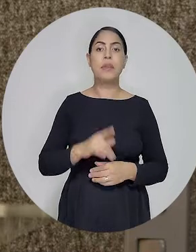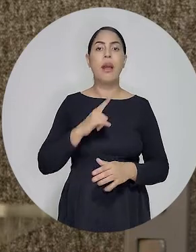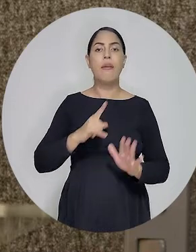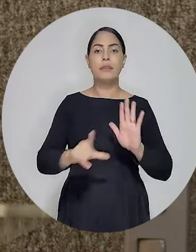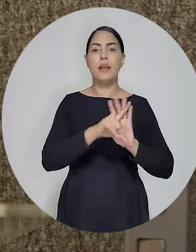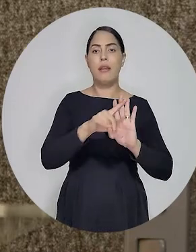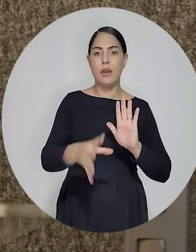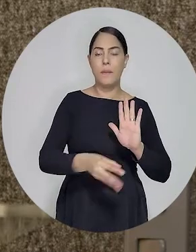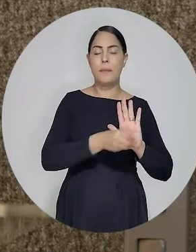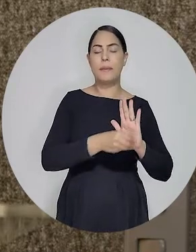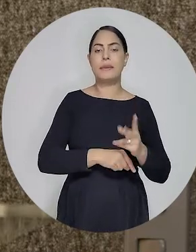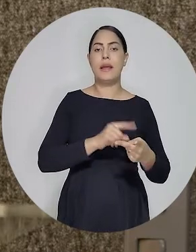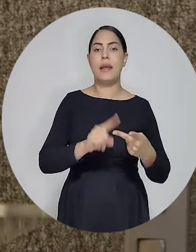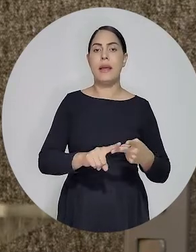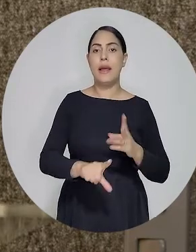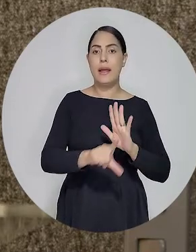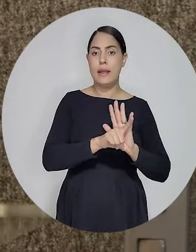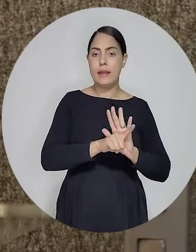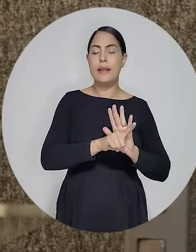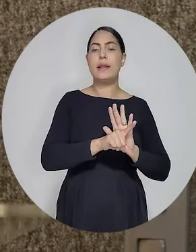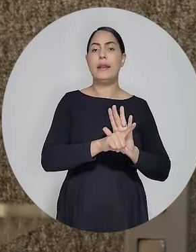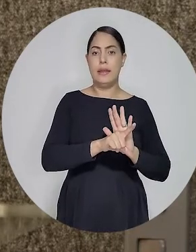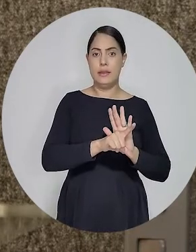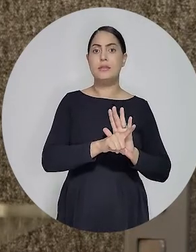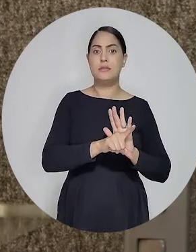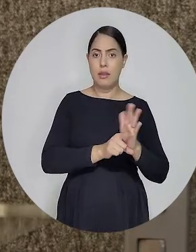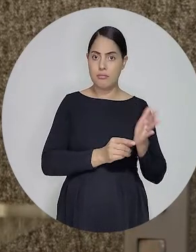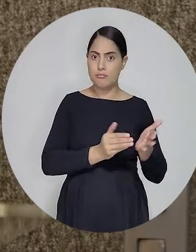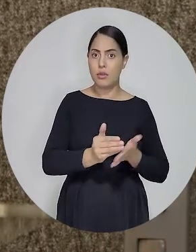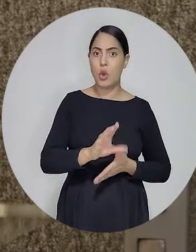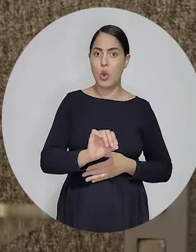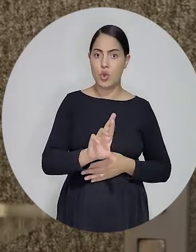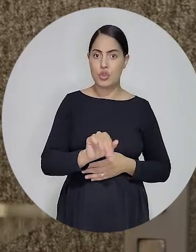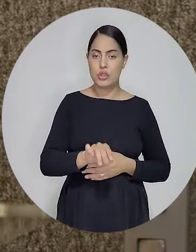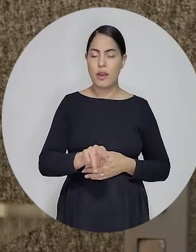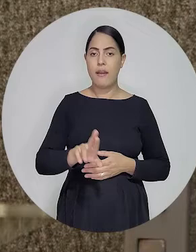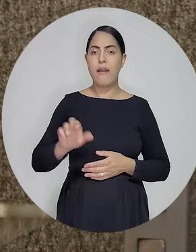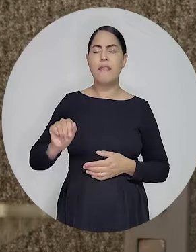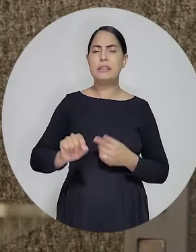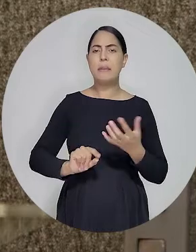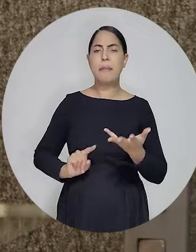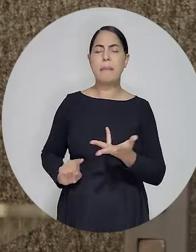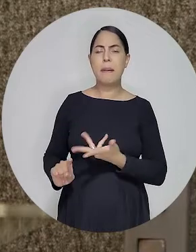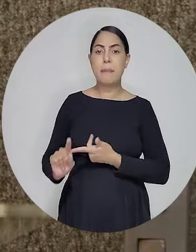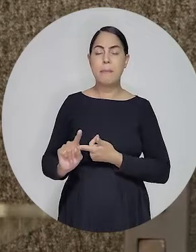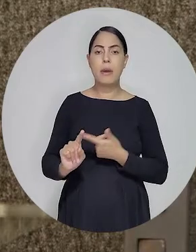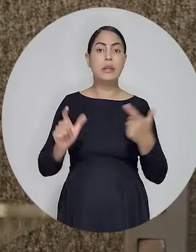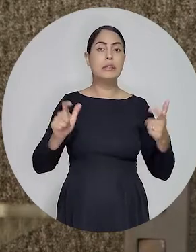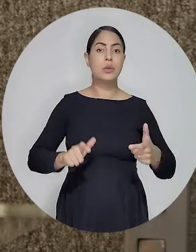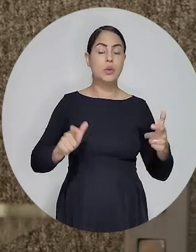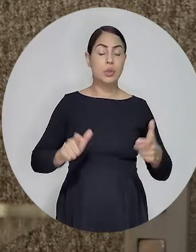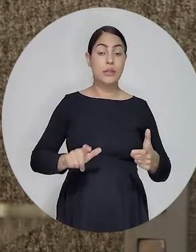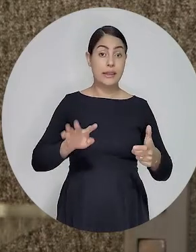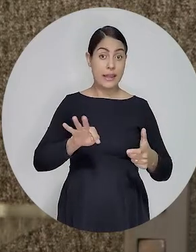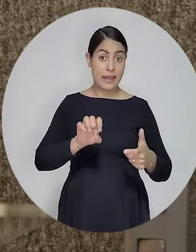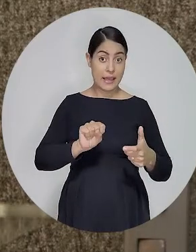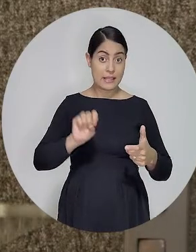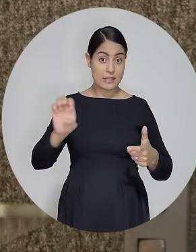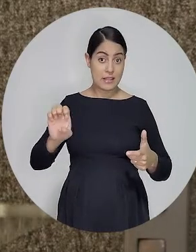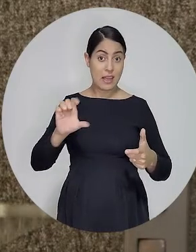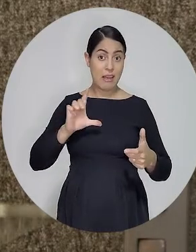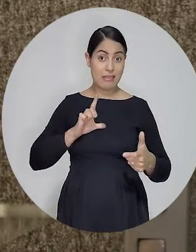em leis complementares, em leis ordinárias. E, por fim, hoje nós temos em resoluções do